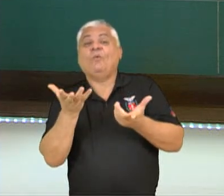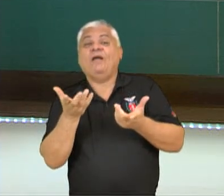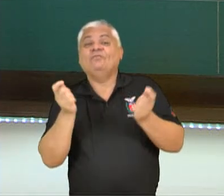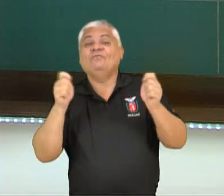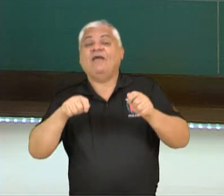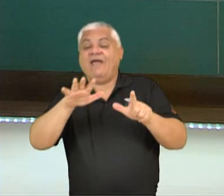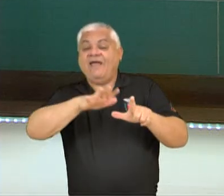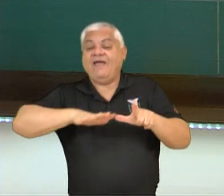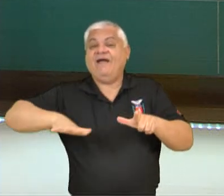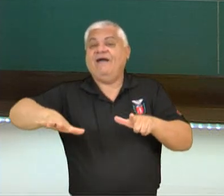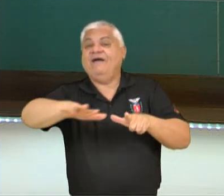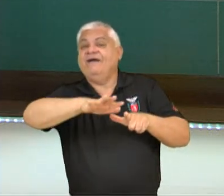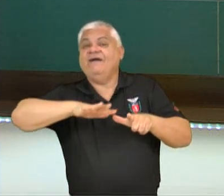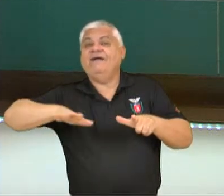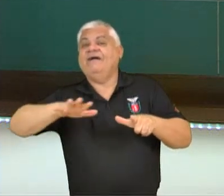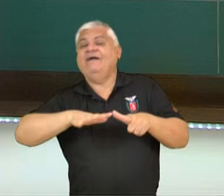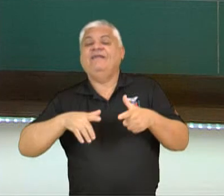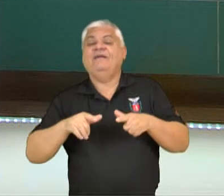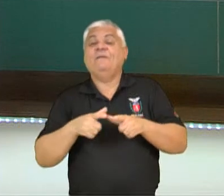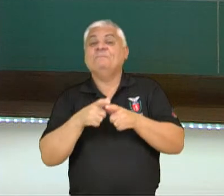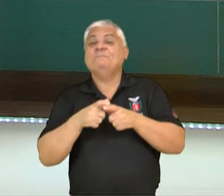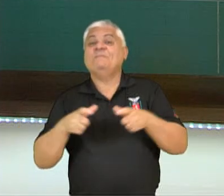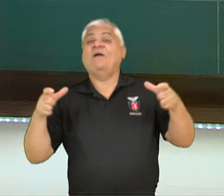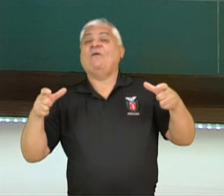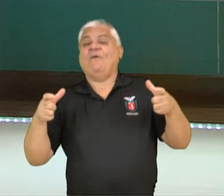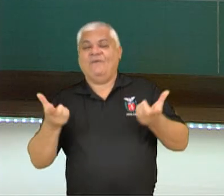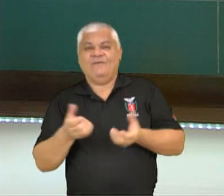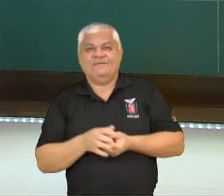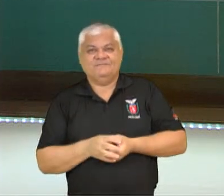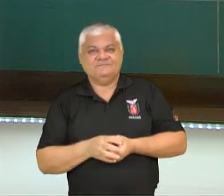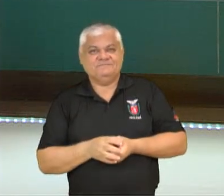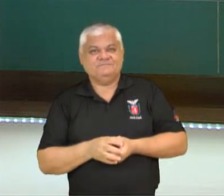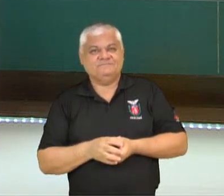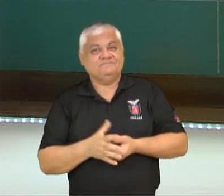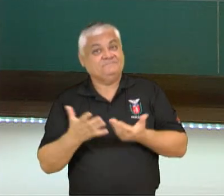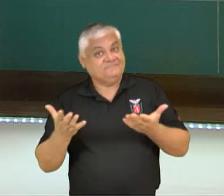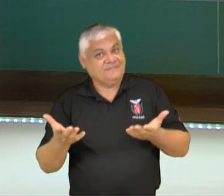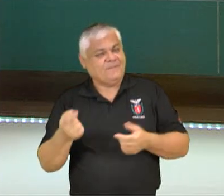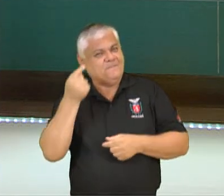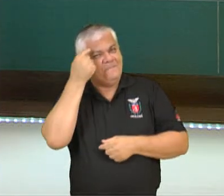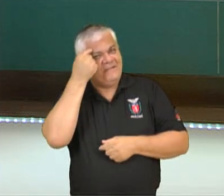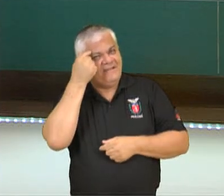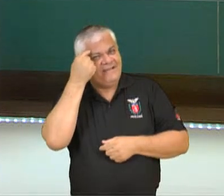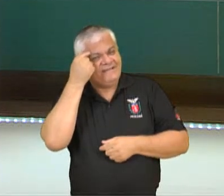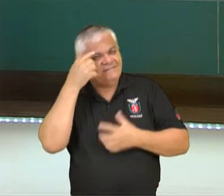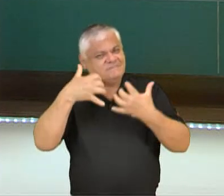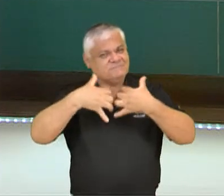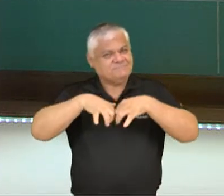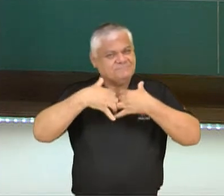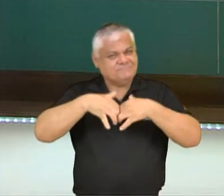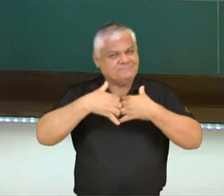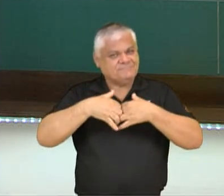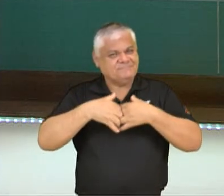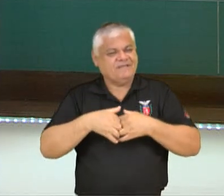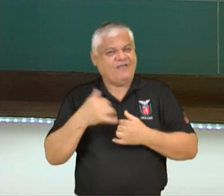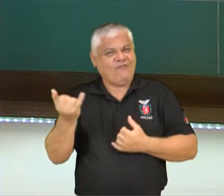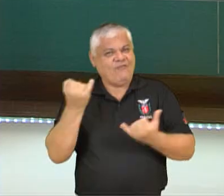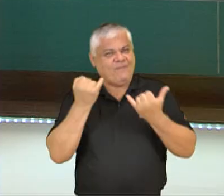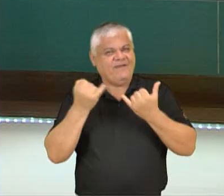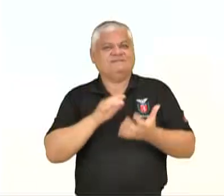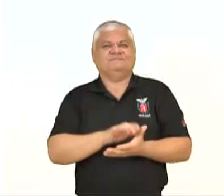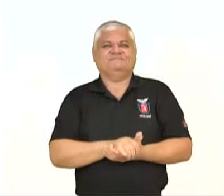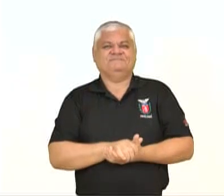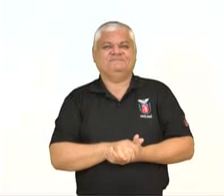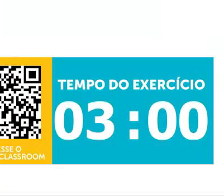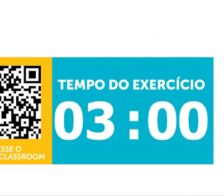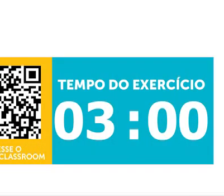essa área seja a maior possível. Então, vocês vão pensar um pouquinho e determinar essa informação.